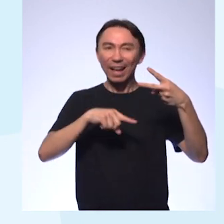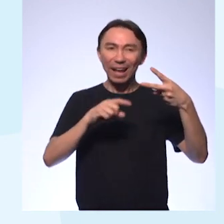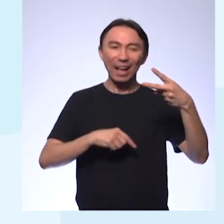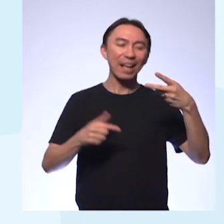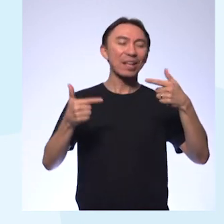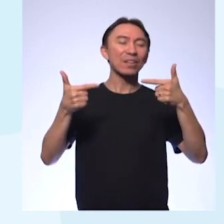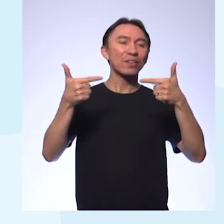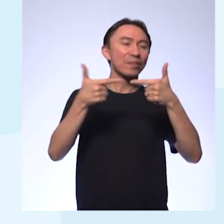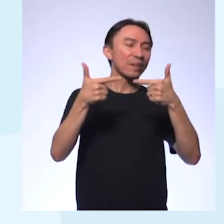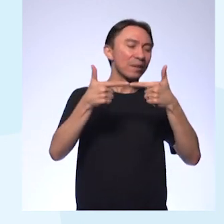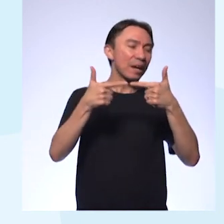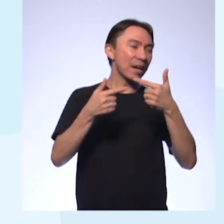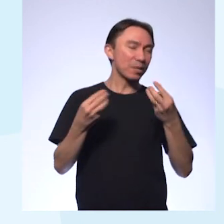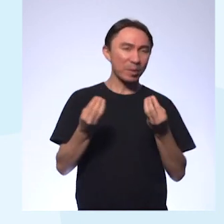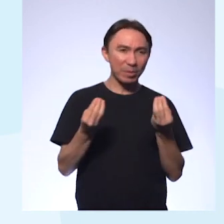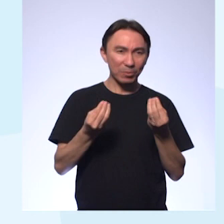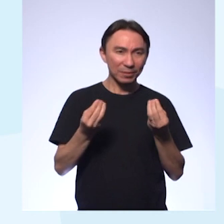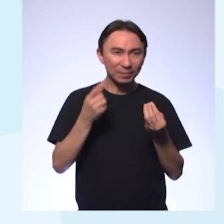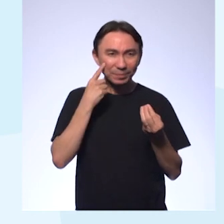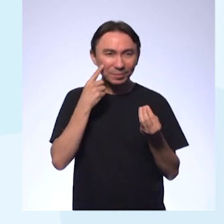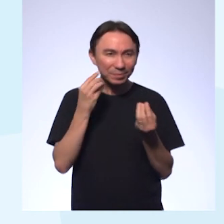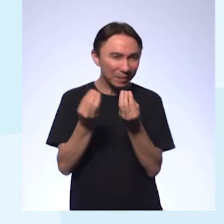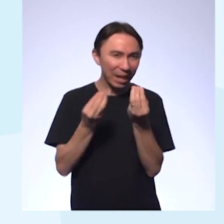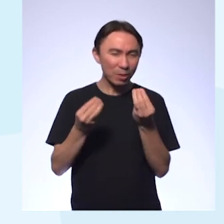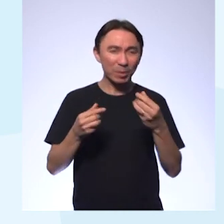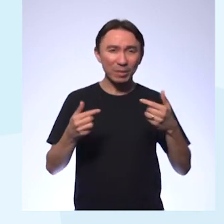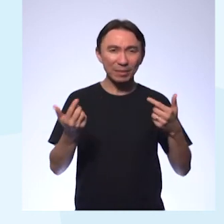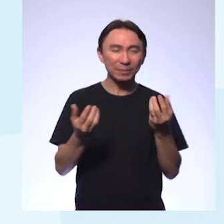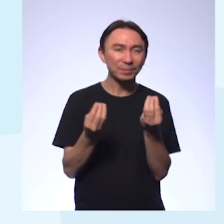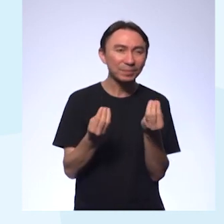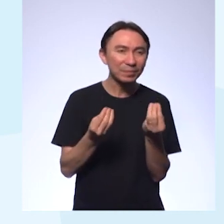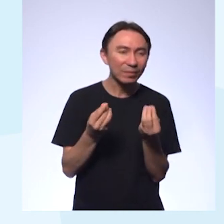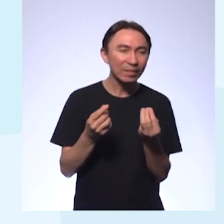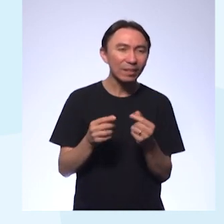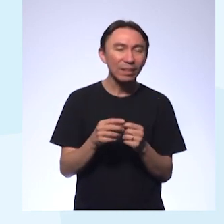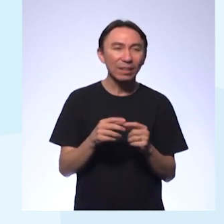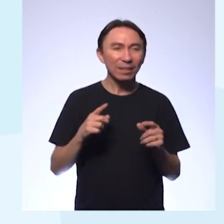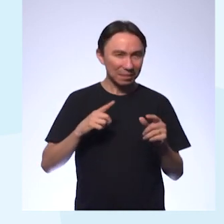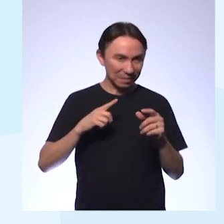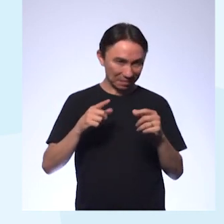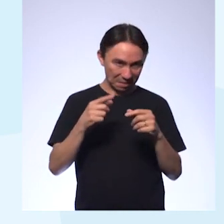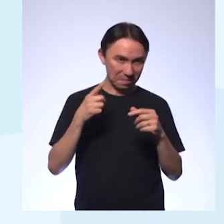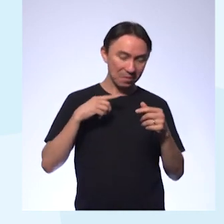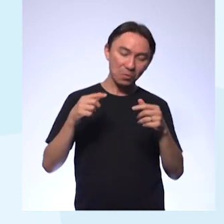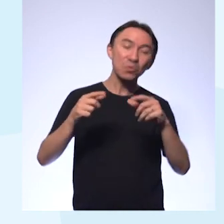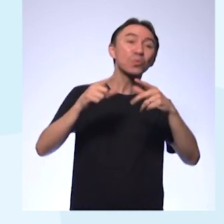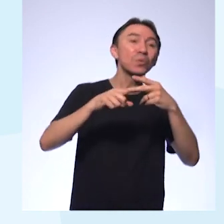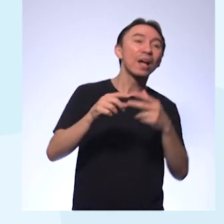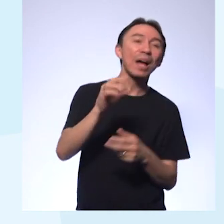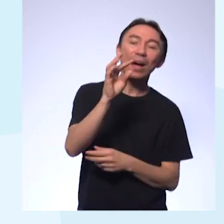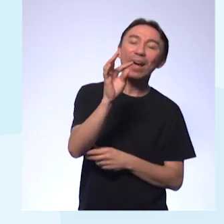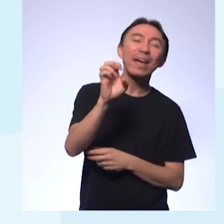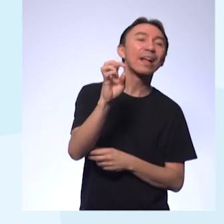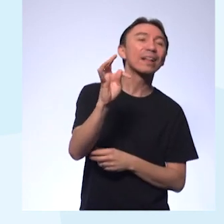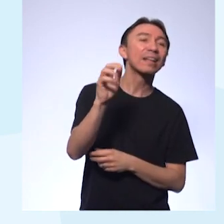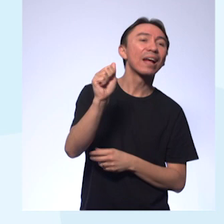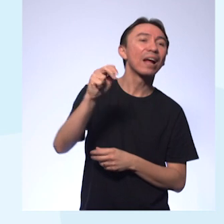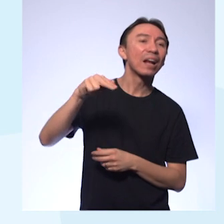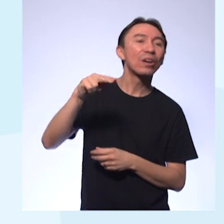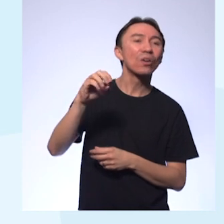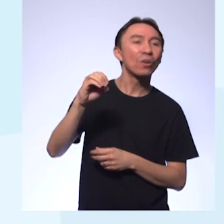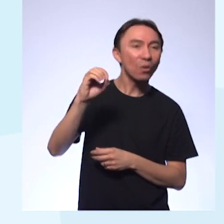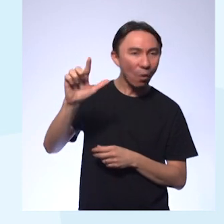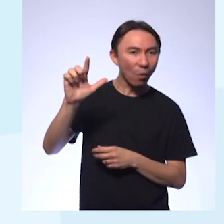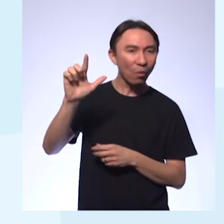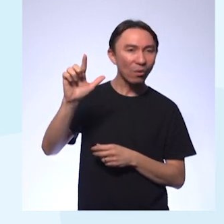primeiro composto é uma função álcool, e o nome do composto vai ser etanol. O segundo é a função éter,